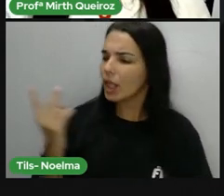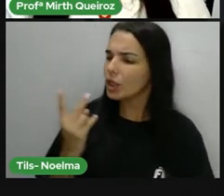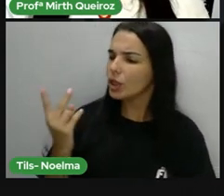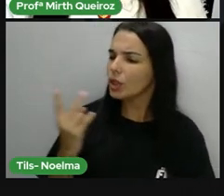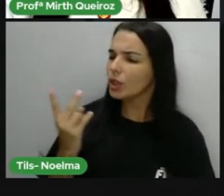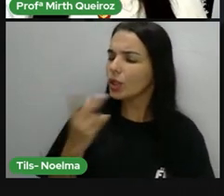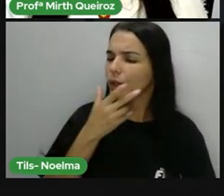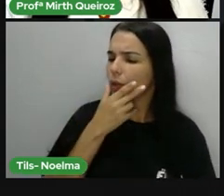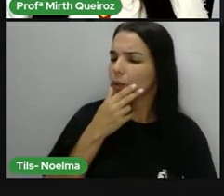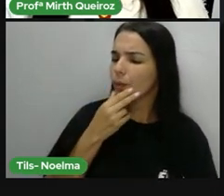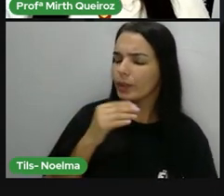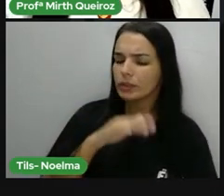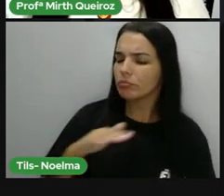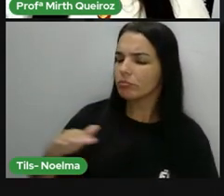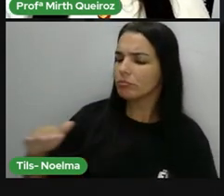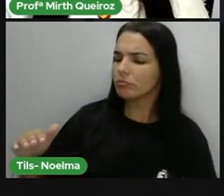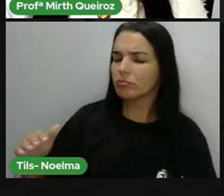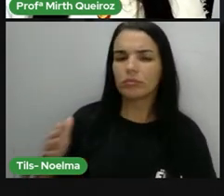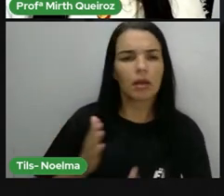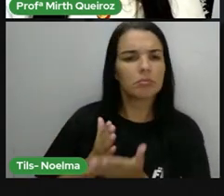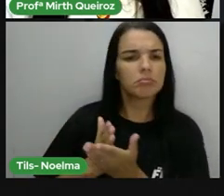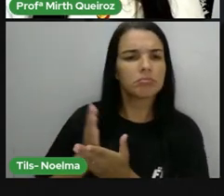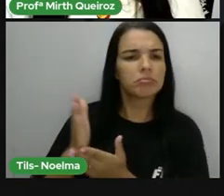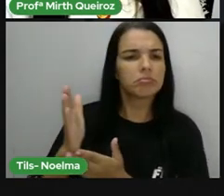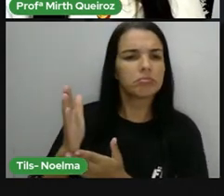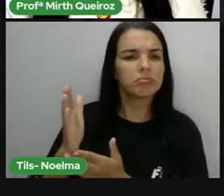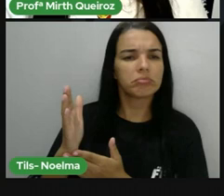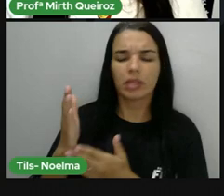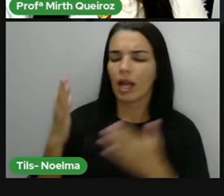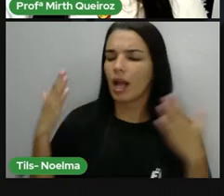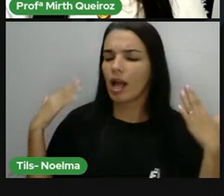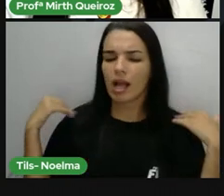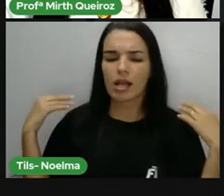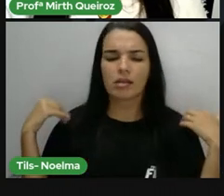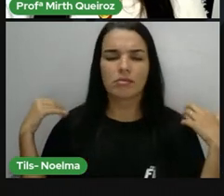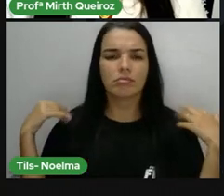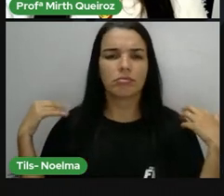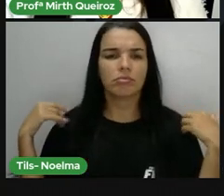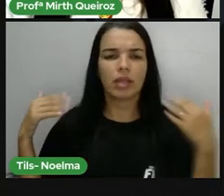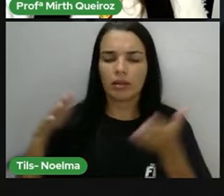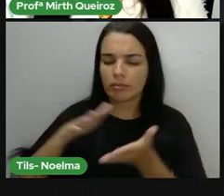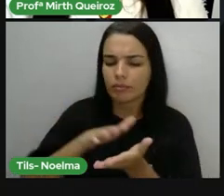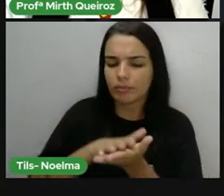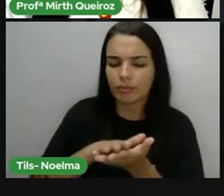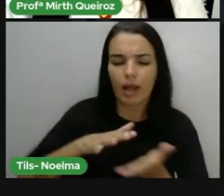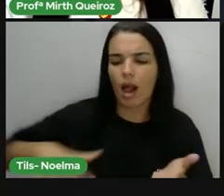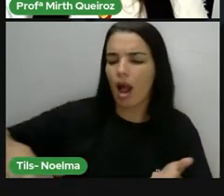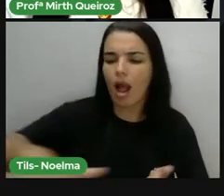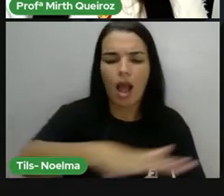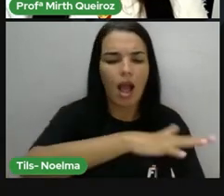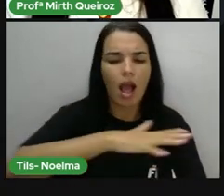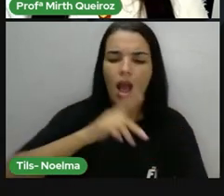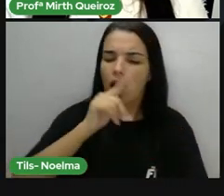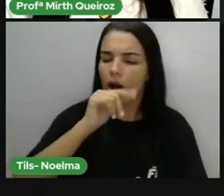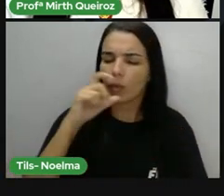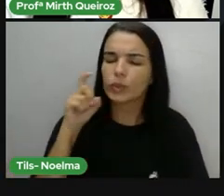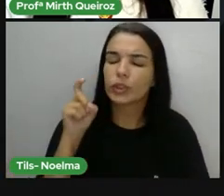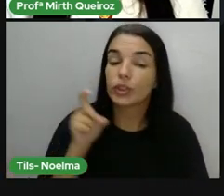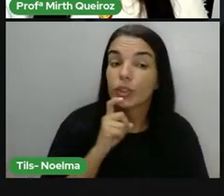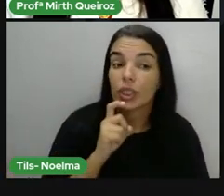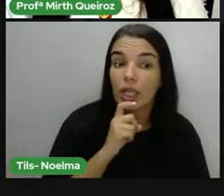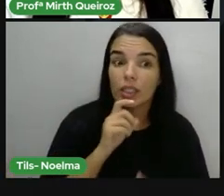Dois meninos passaram toda a manhã patinando sobre um lago gelado, quando,